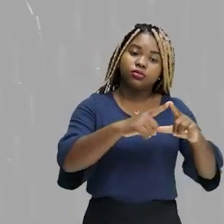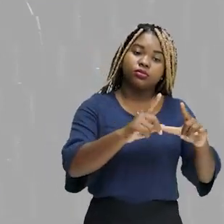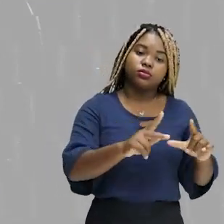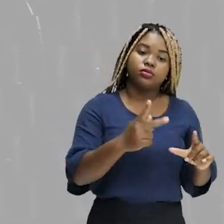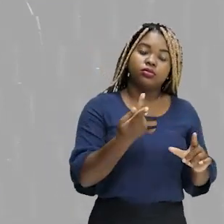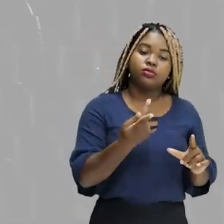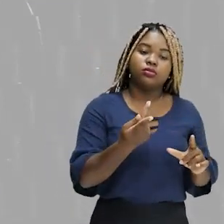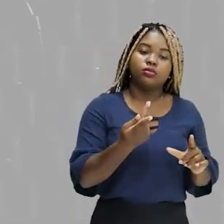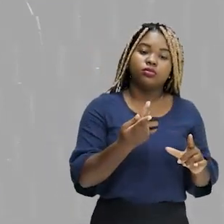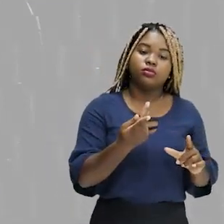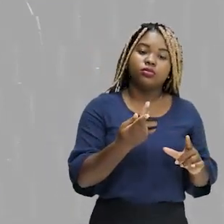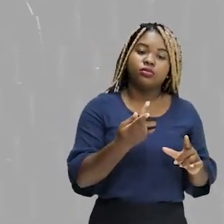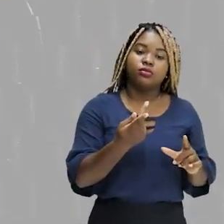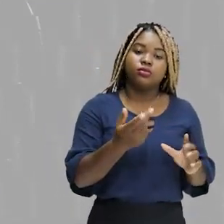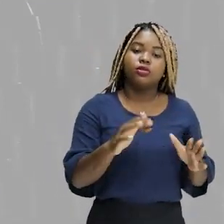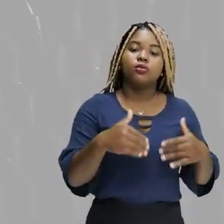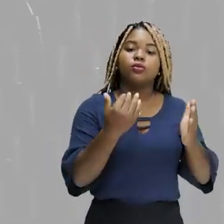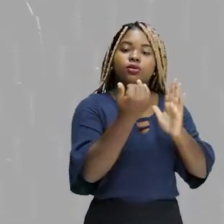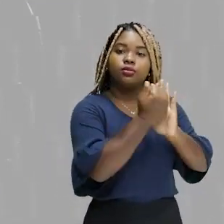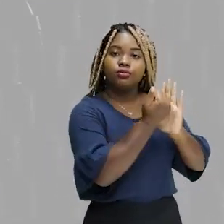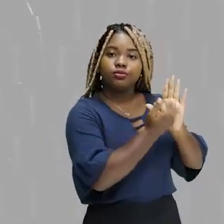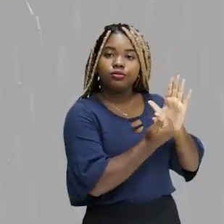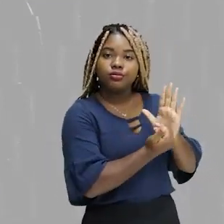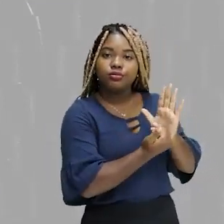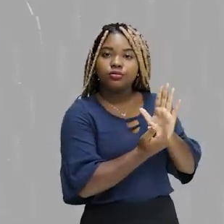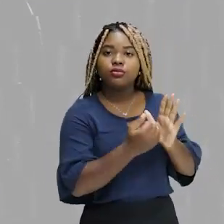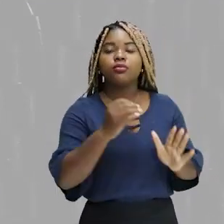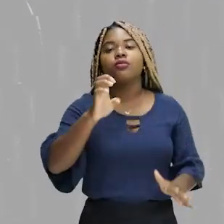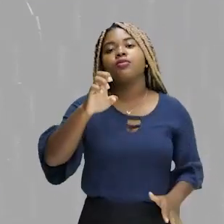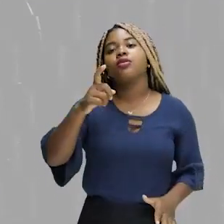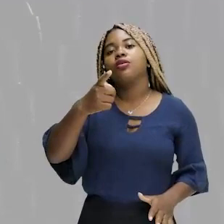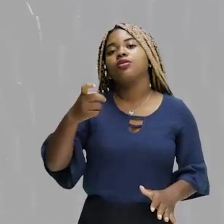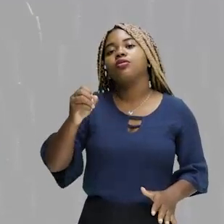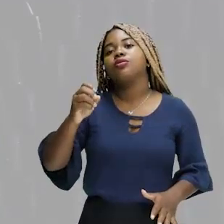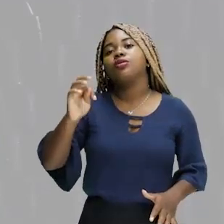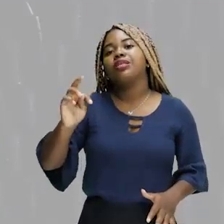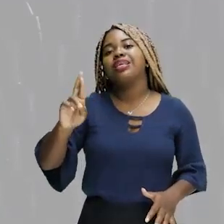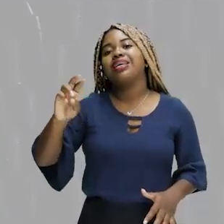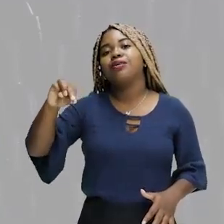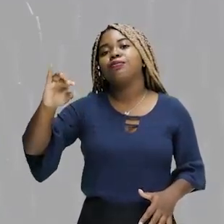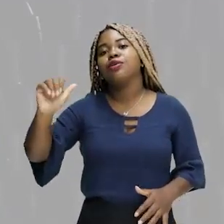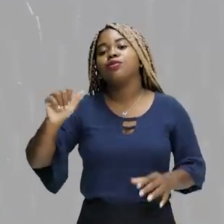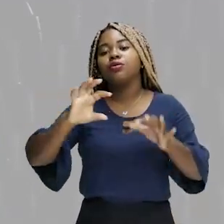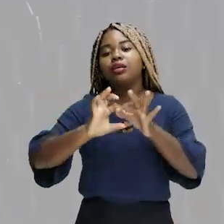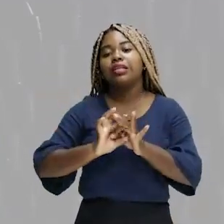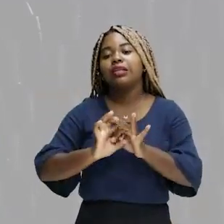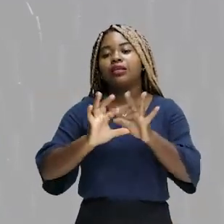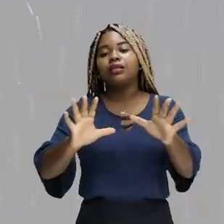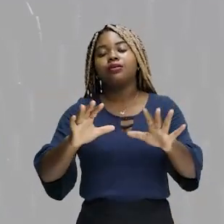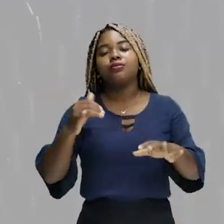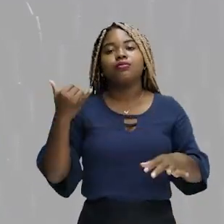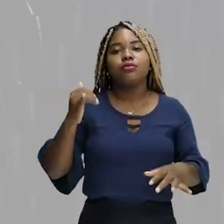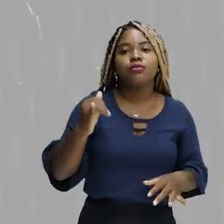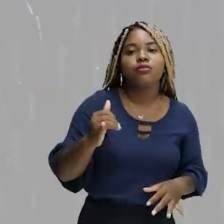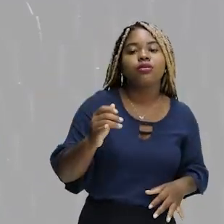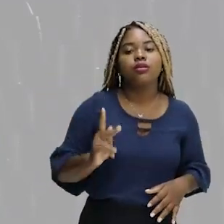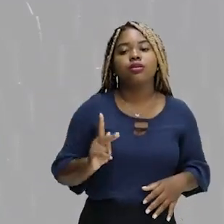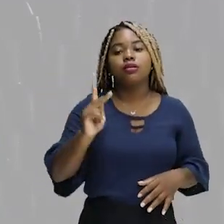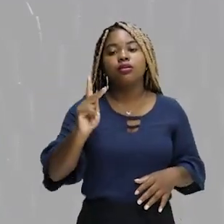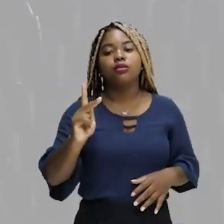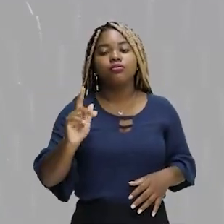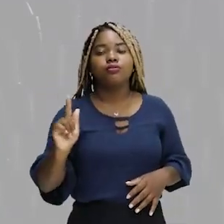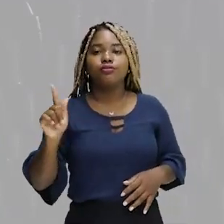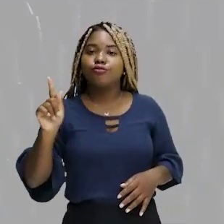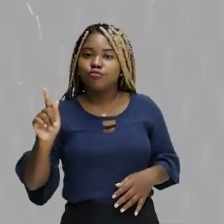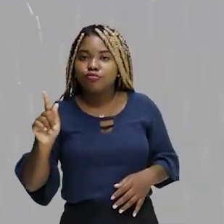negativo, processo exotérmico, ou seja, houve uma liberação de energia. Quilojoules,